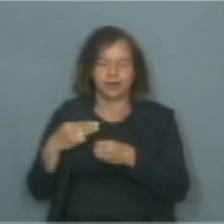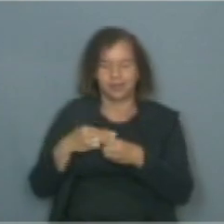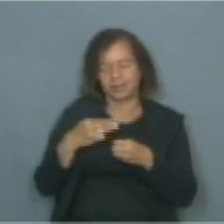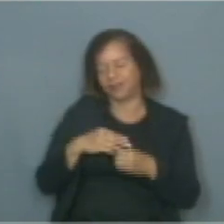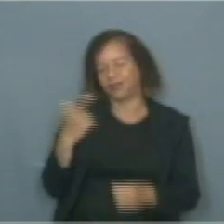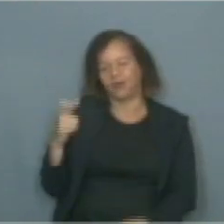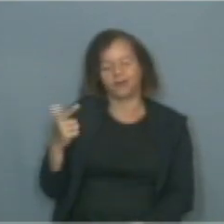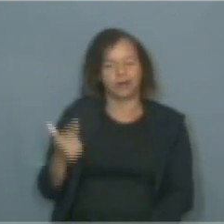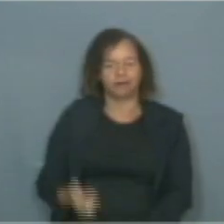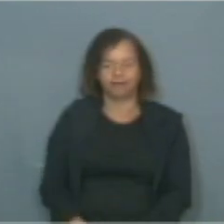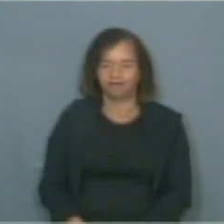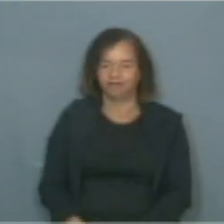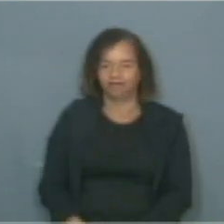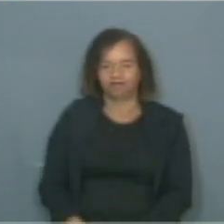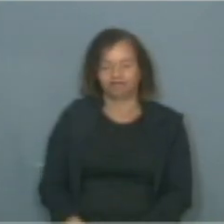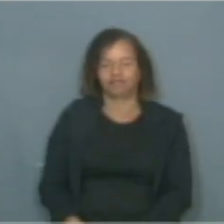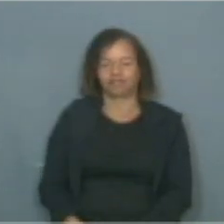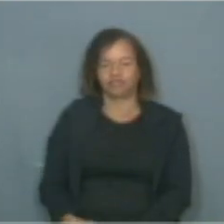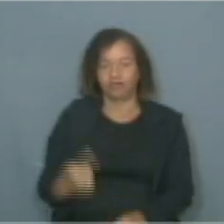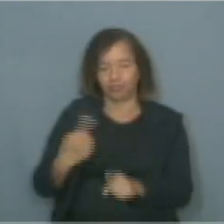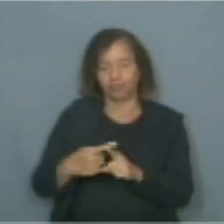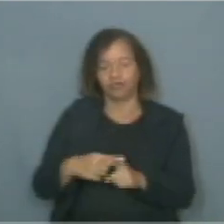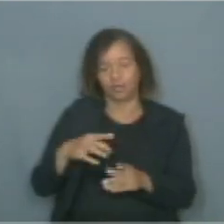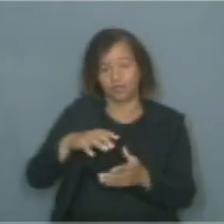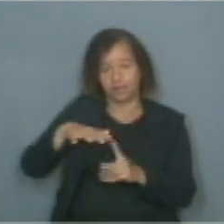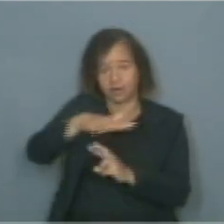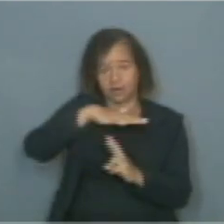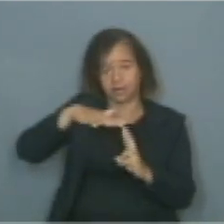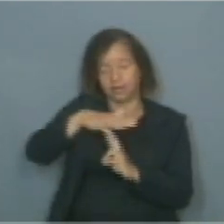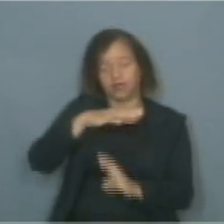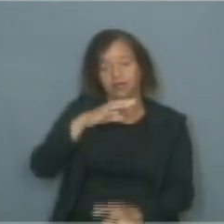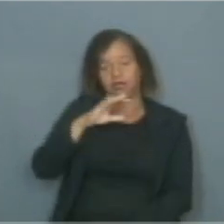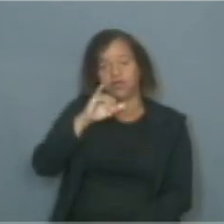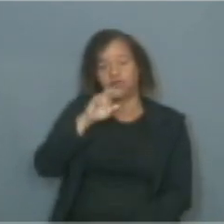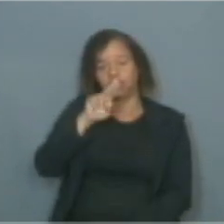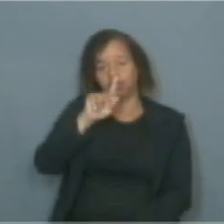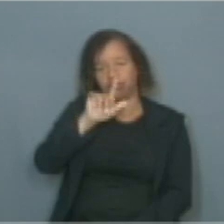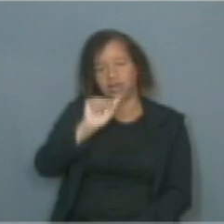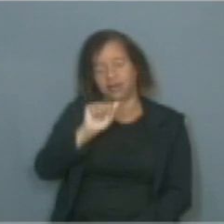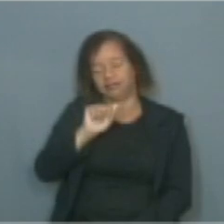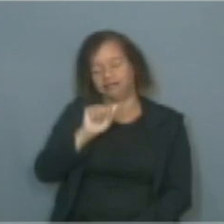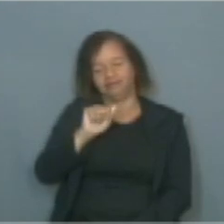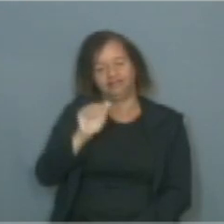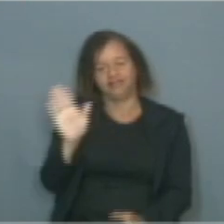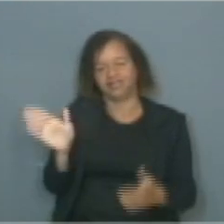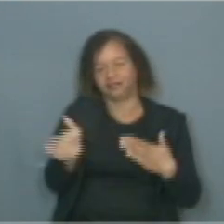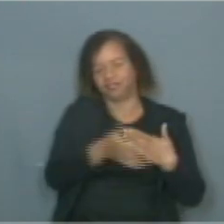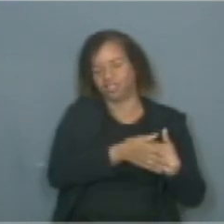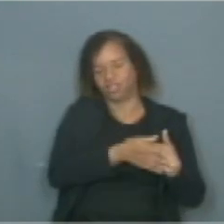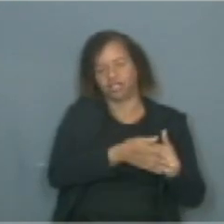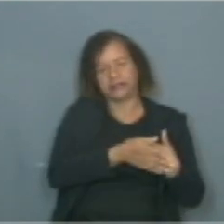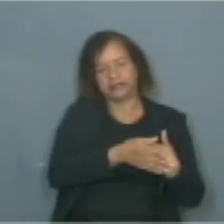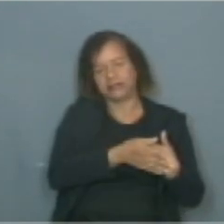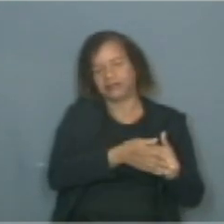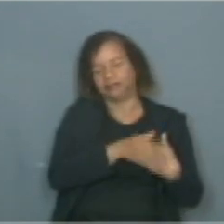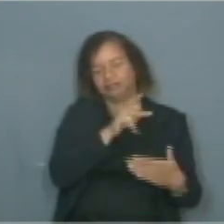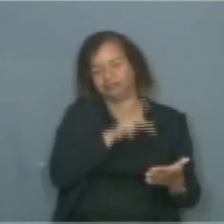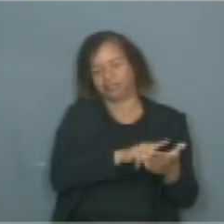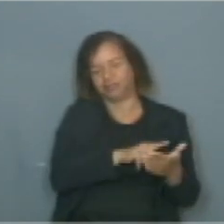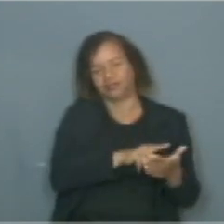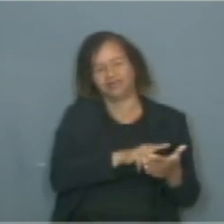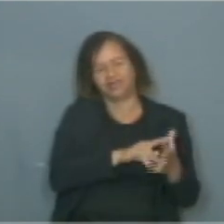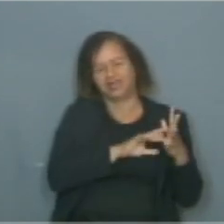municípios que não têm para onde ir. Porque o Centro Metropolitano Júlia Santiago está sem funcionar de forma efetiva,